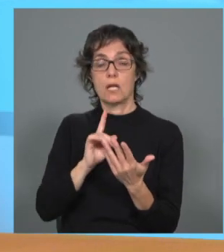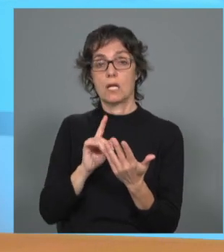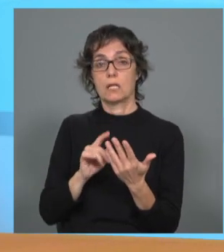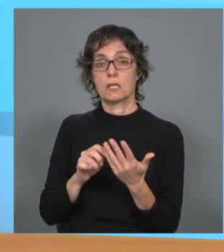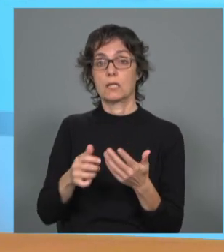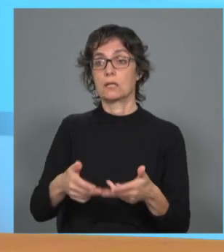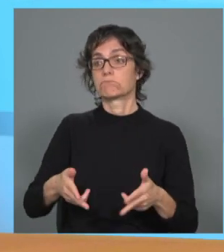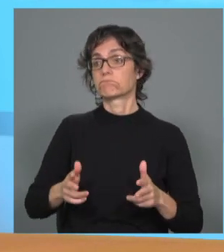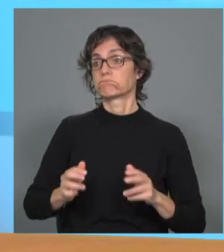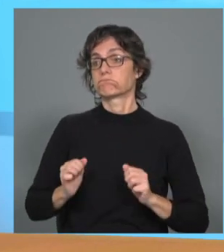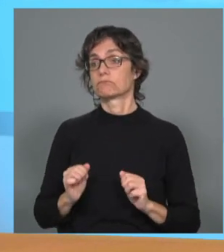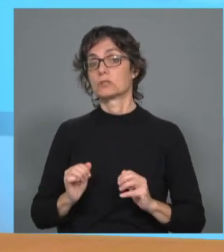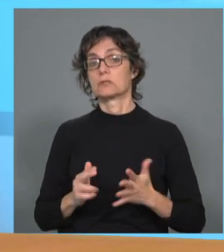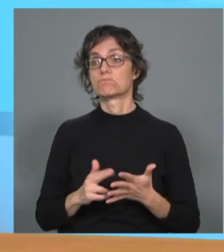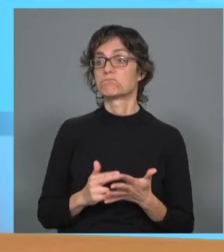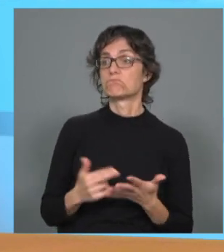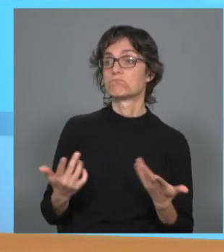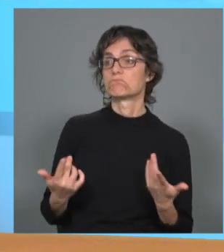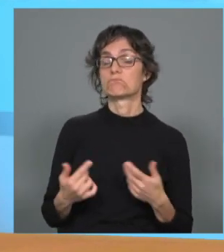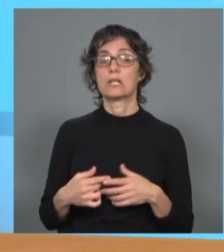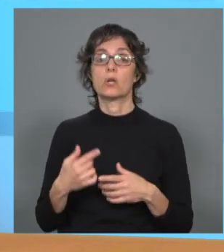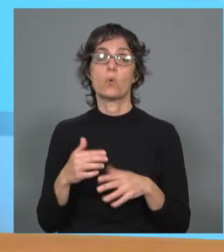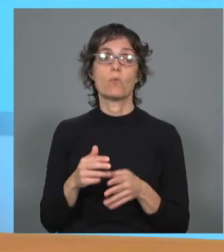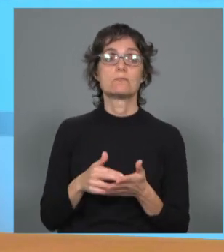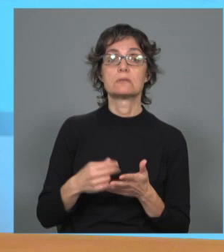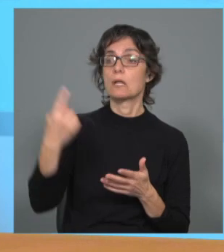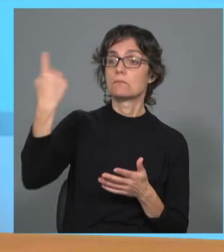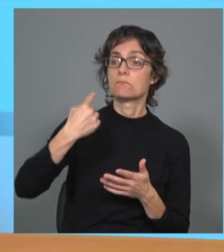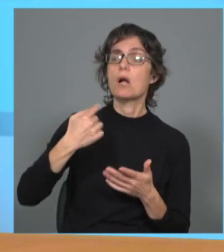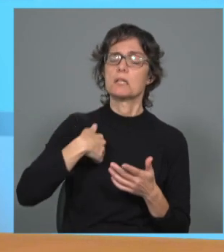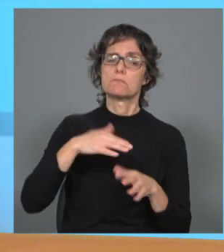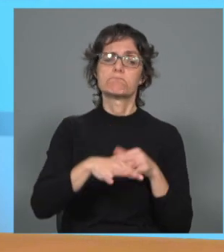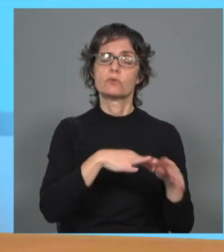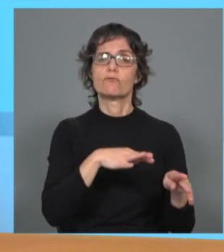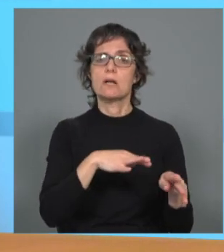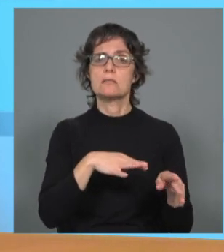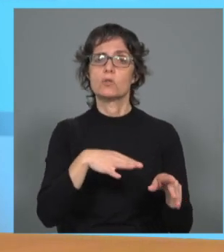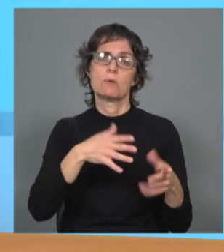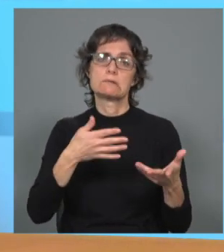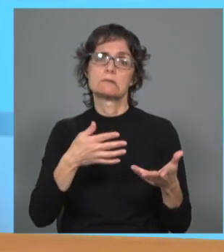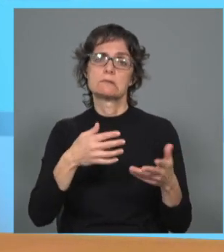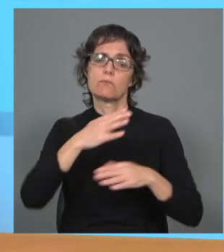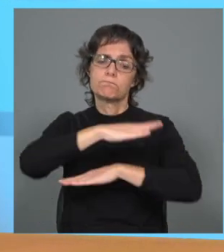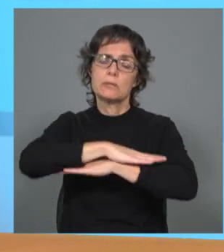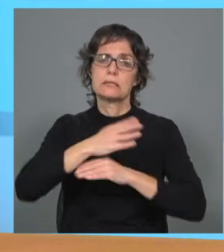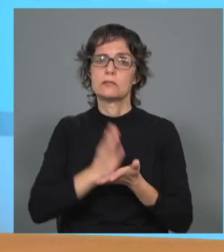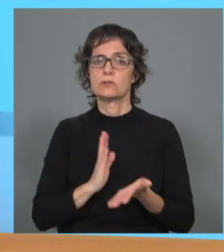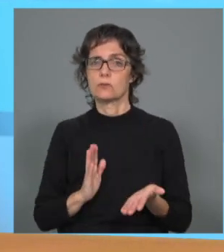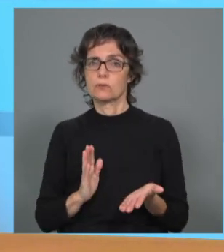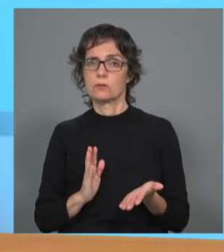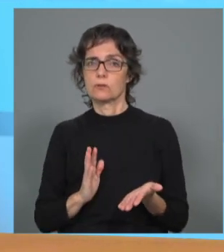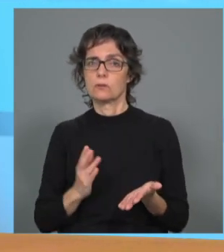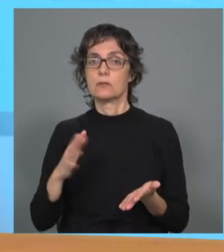no sofá ou a fazer aquilo que nos mandam. E, portanto, cabe-nos também a nós, mulheres, fazer o nosso